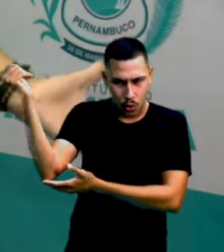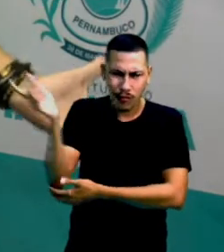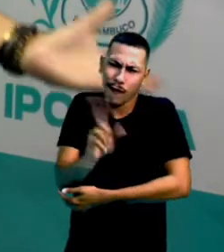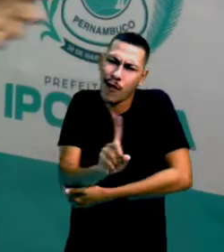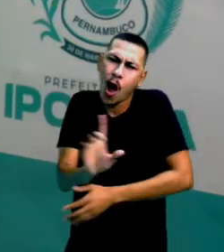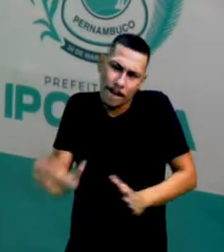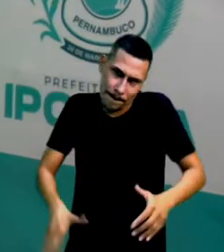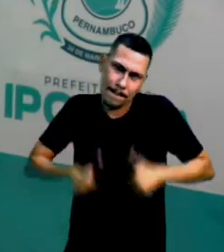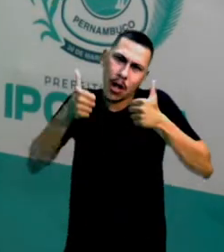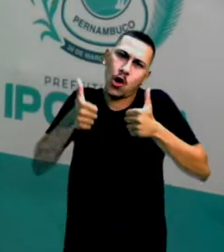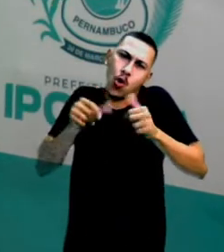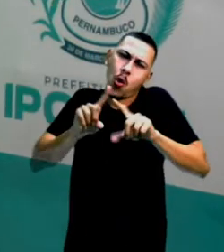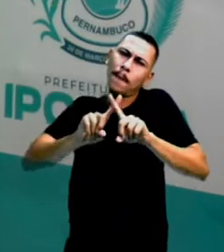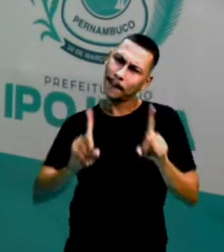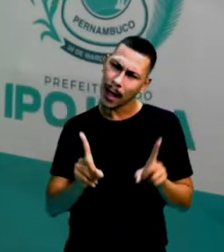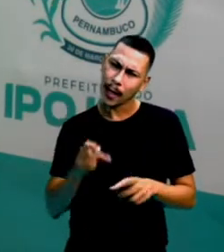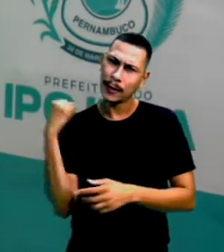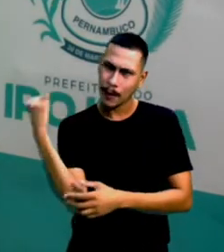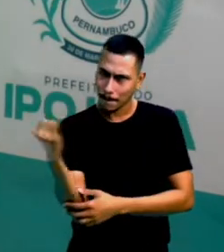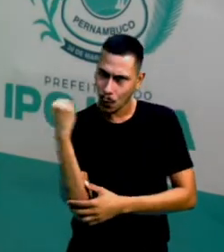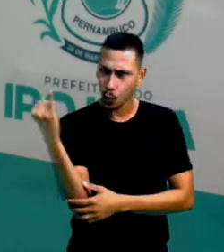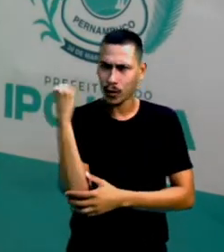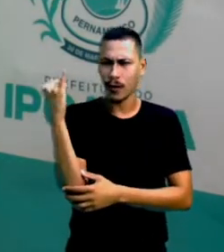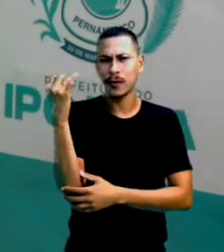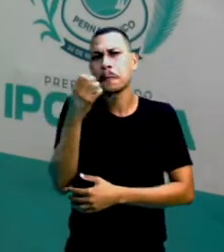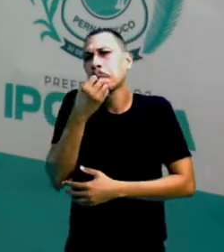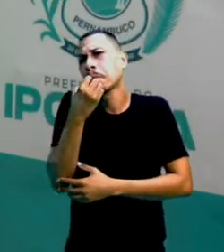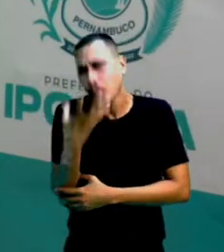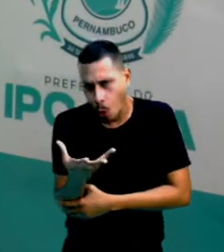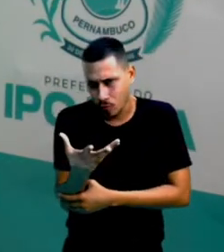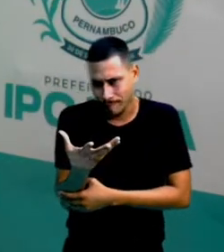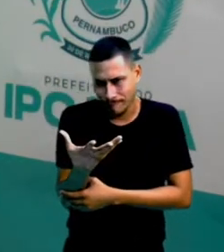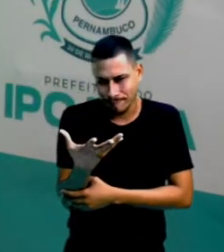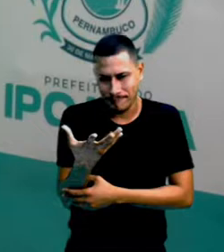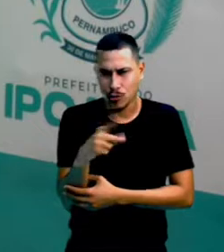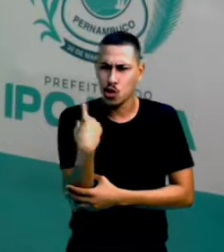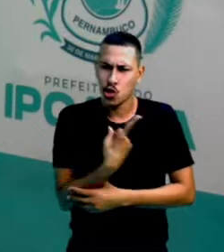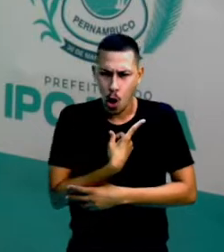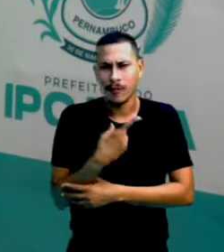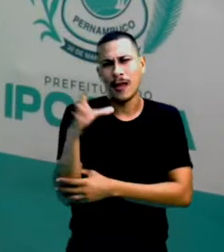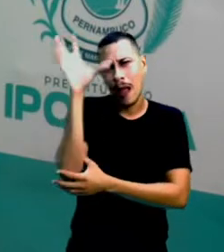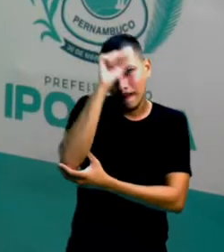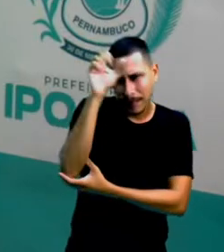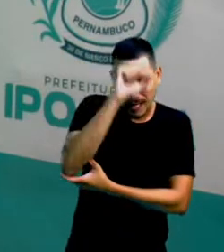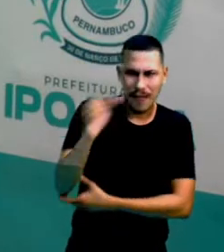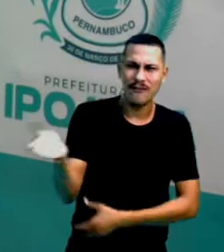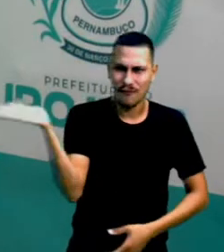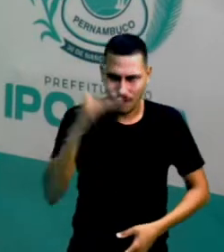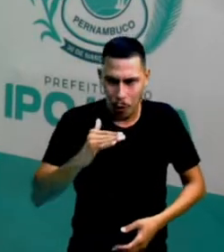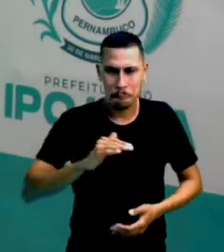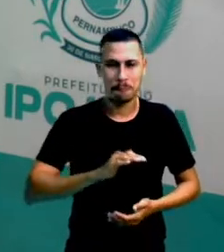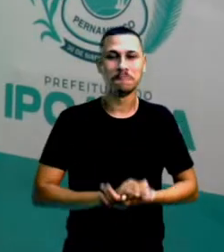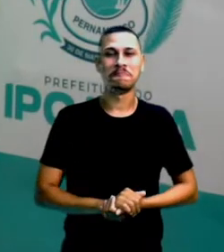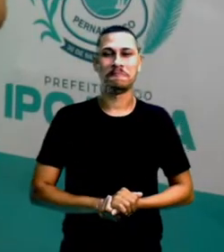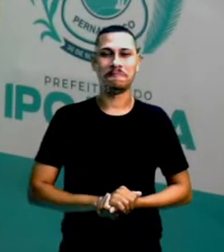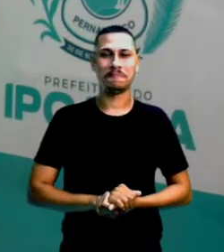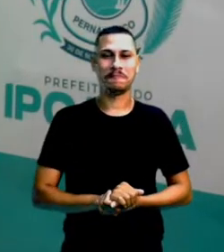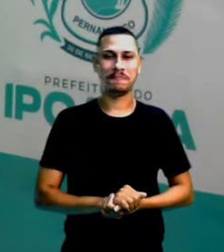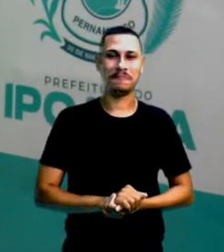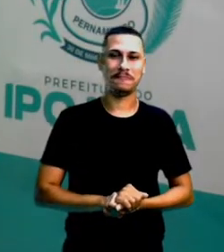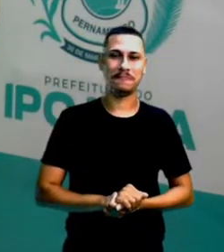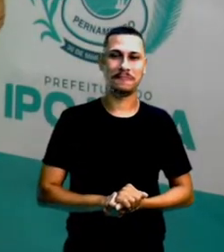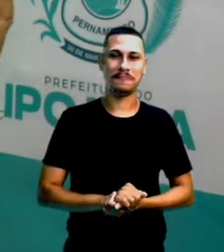melhores, mas estão entre os melhores, para a gente ver aqui. Vamos lá? Vamos para a aula? Vamos